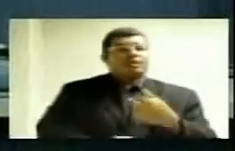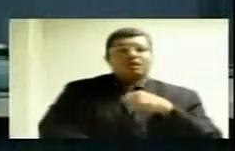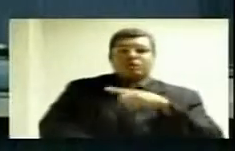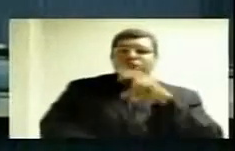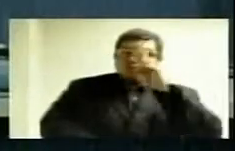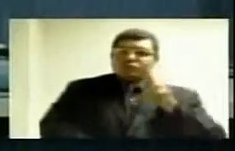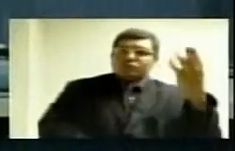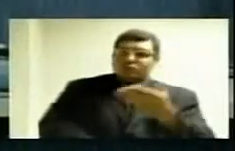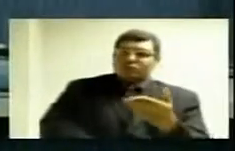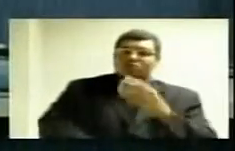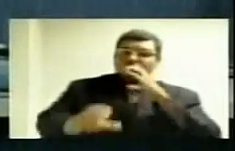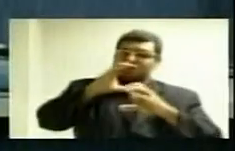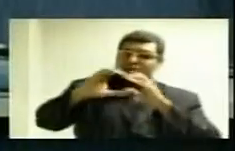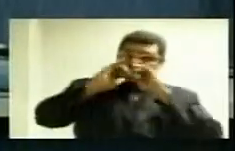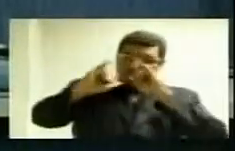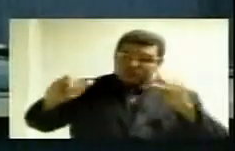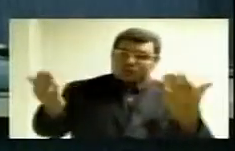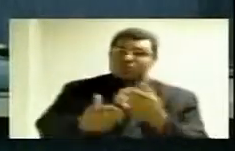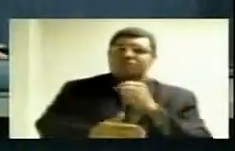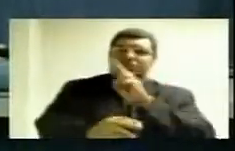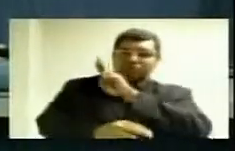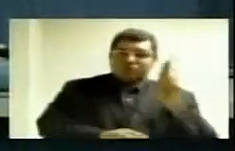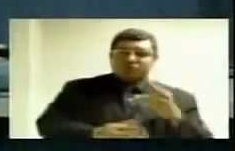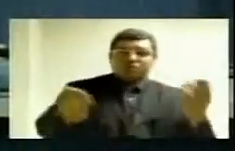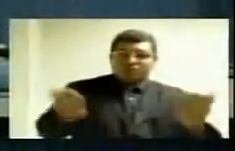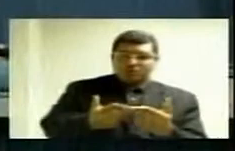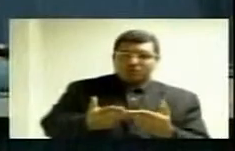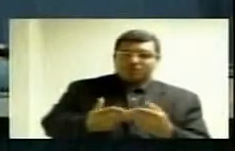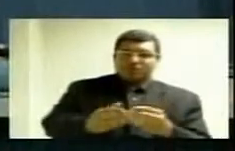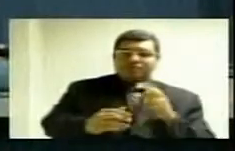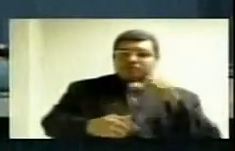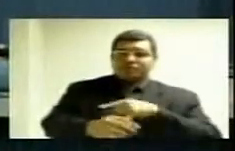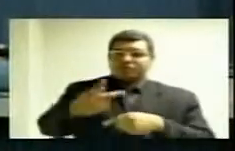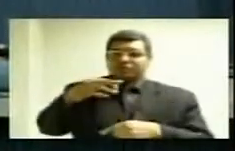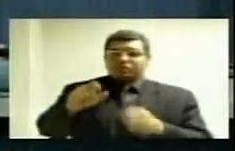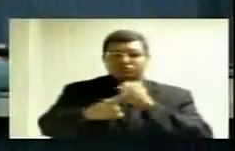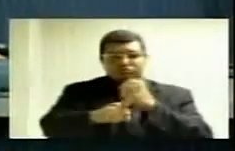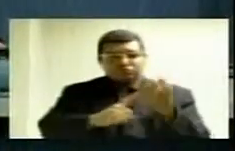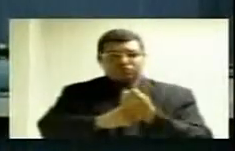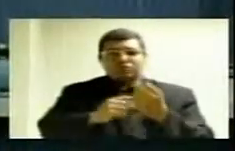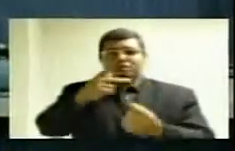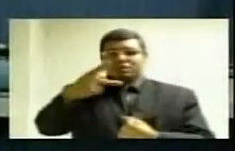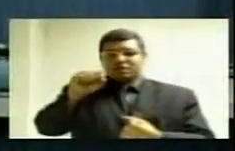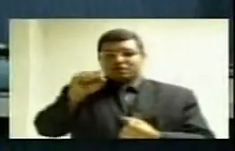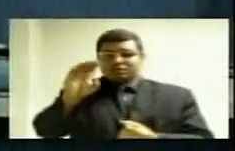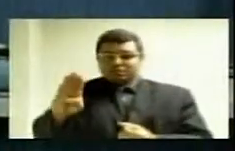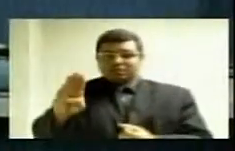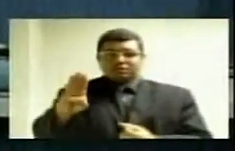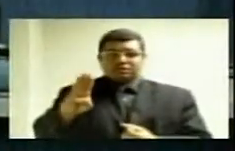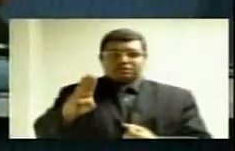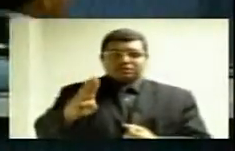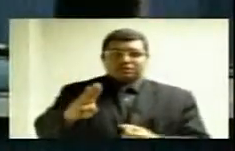eu utilizo esse comunicado de liderança para, em nome da liderança do Partido Socialista Brasileiro, do PSB,